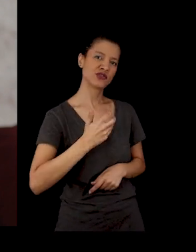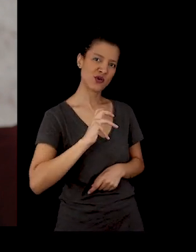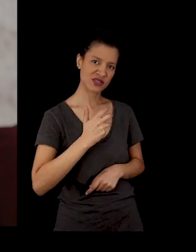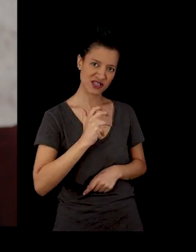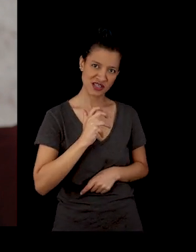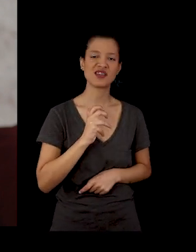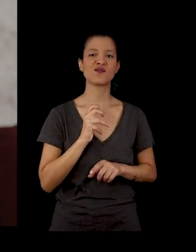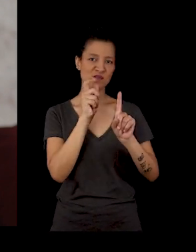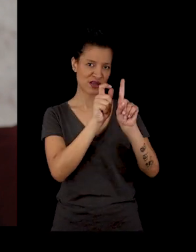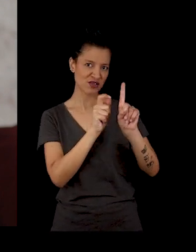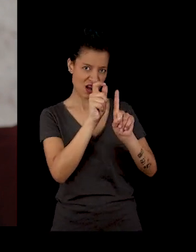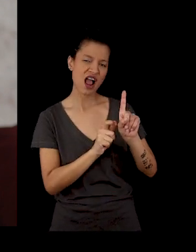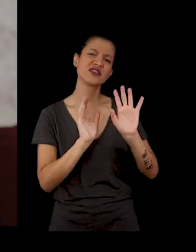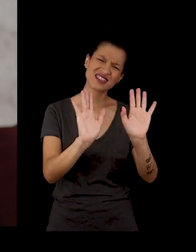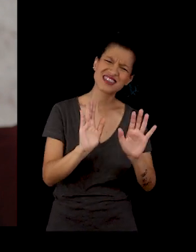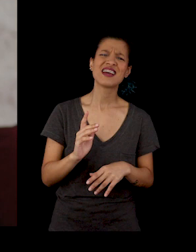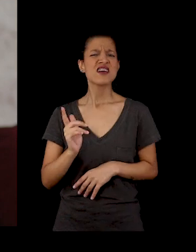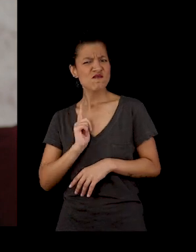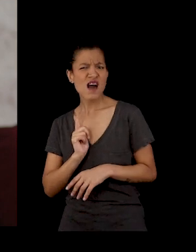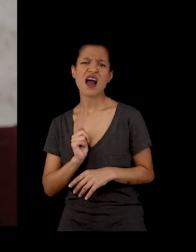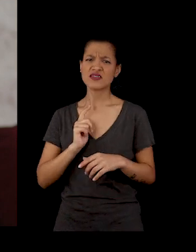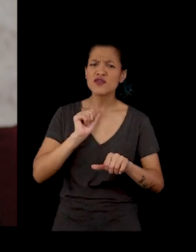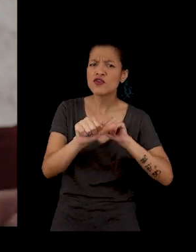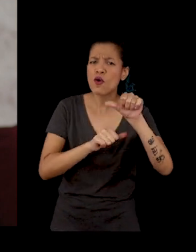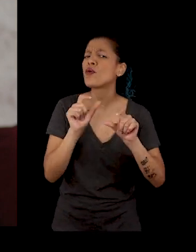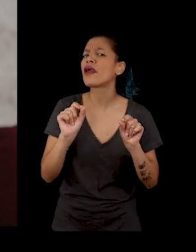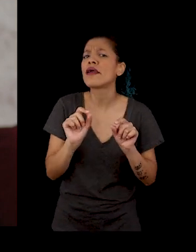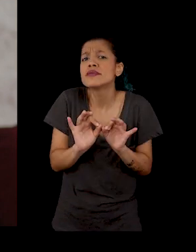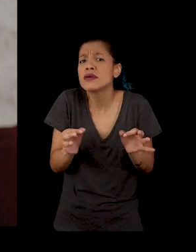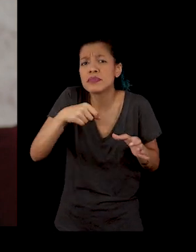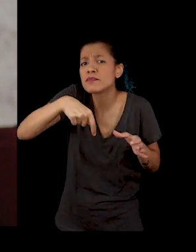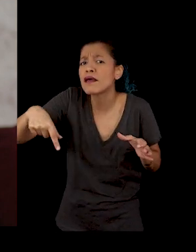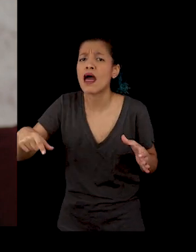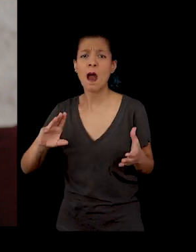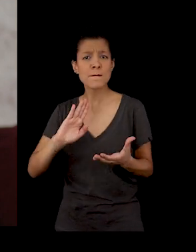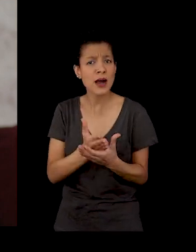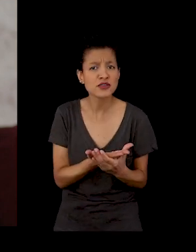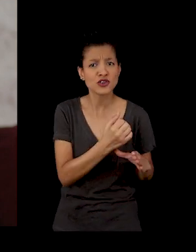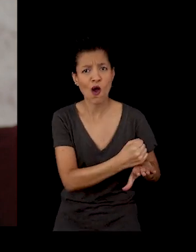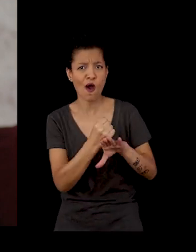senhorzinho Malta. Ele enriqueceu com o escândalo da mandioca, mas ele ficou plantador de mandioca.